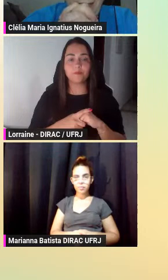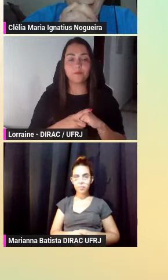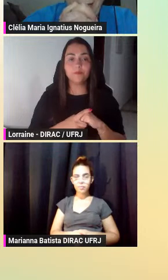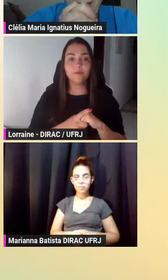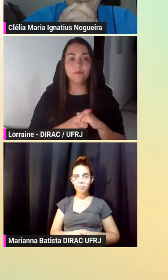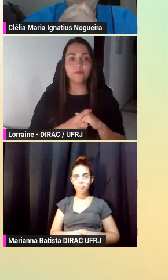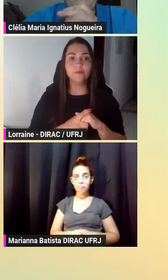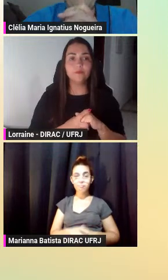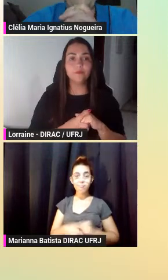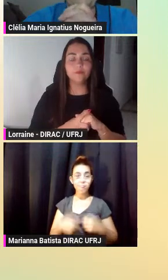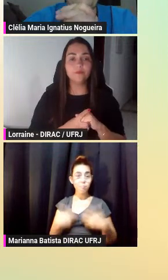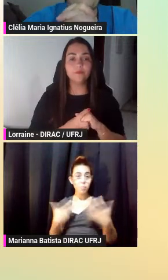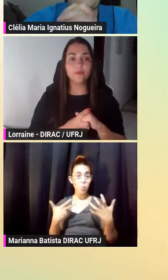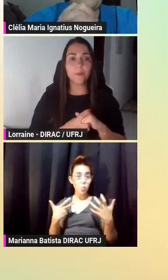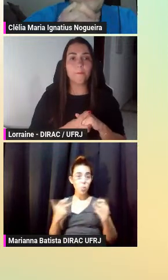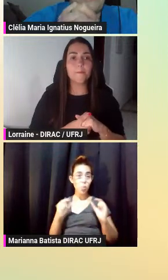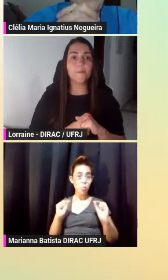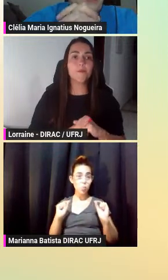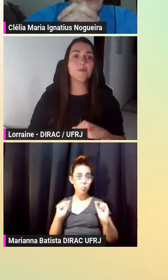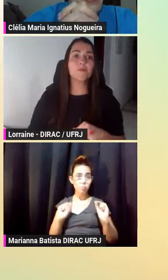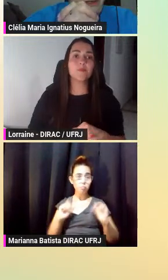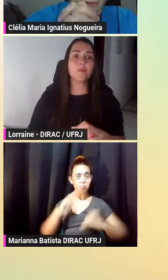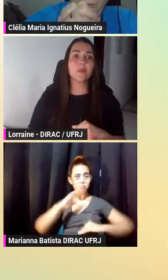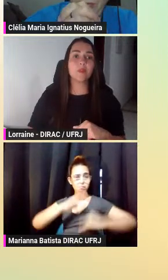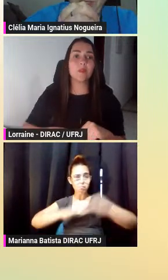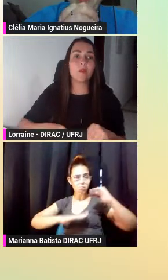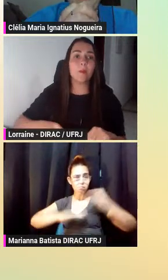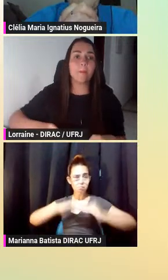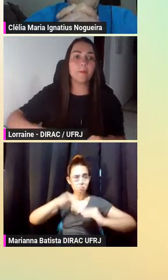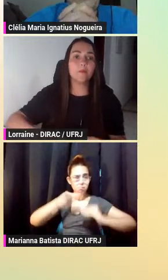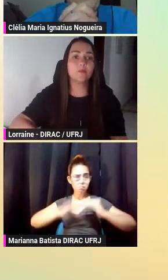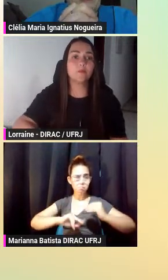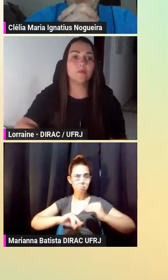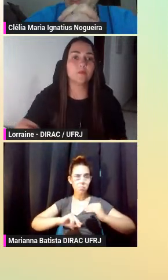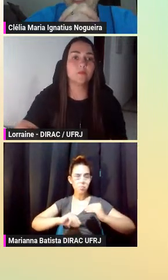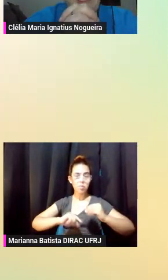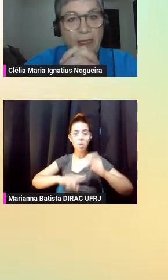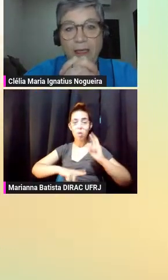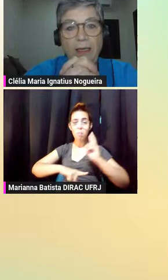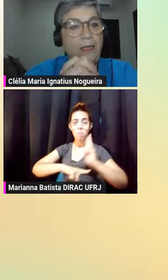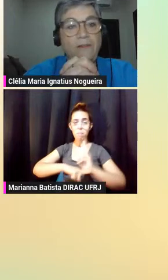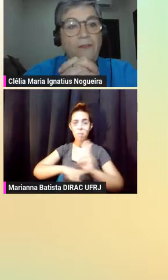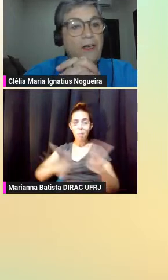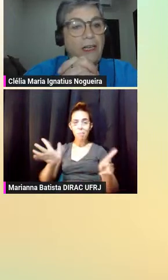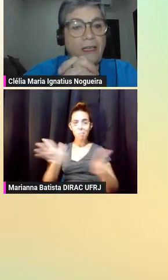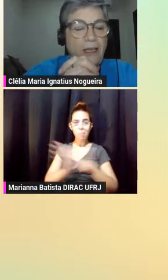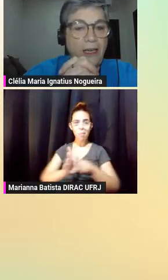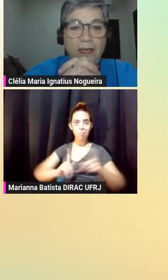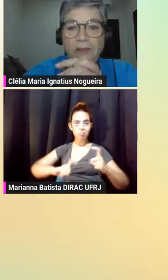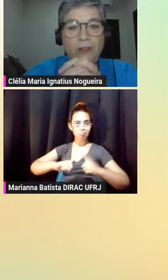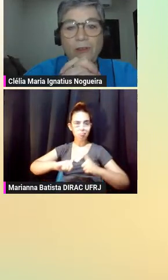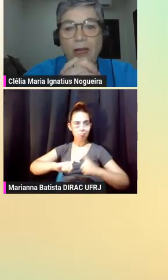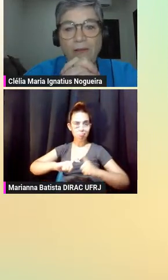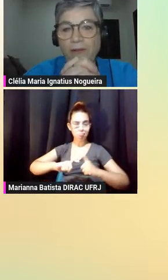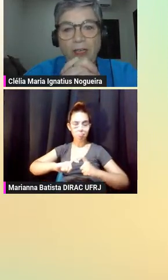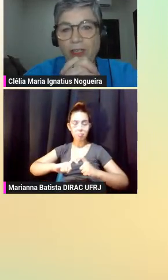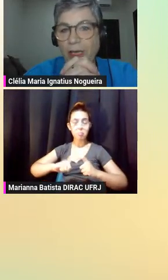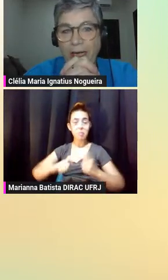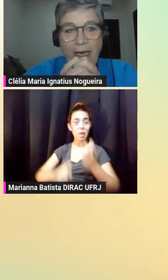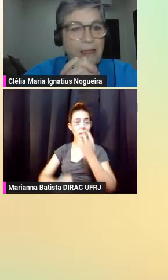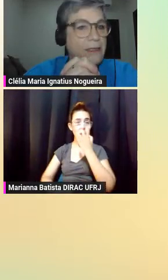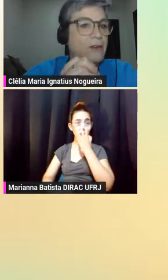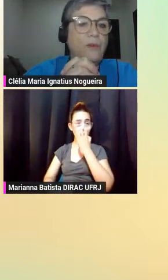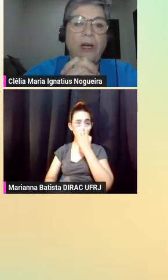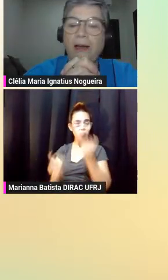ser veterinária. Eu queria ser veterinária, mas, novamente, meu pai disse que filha dele não estudava fora